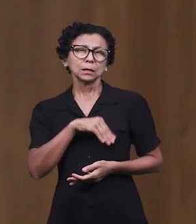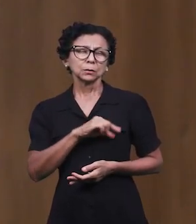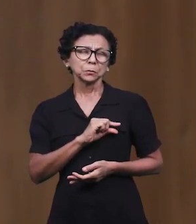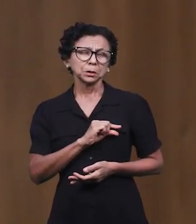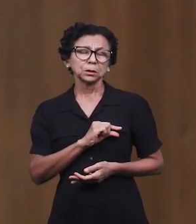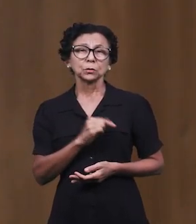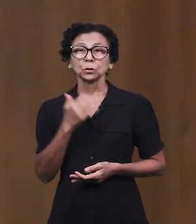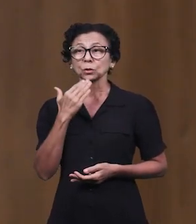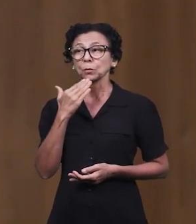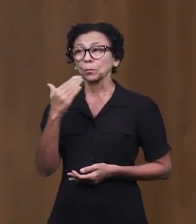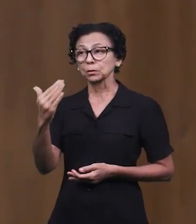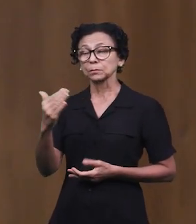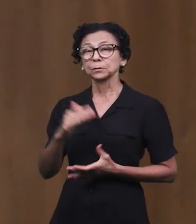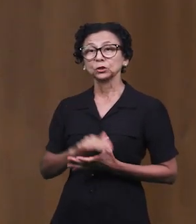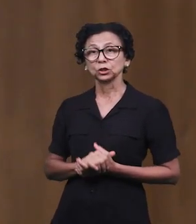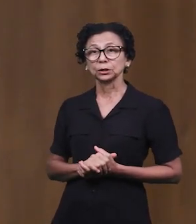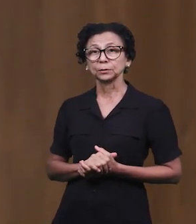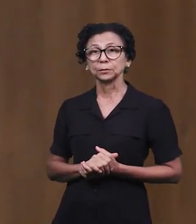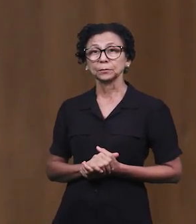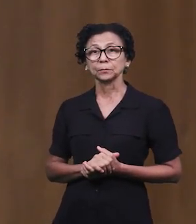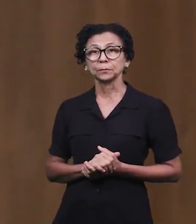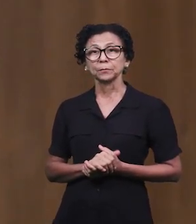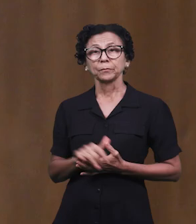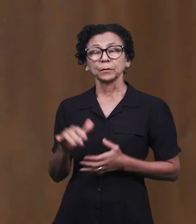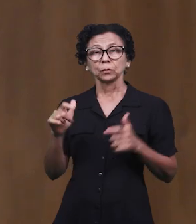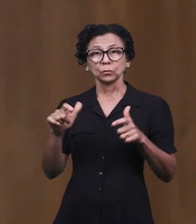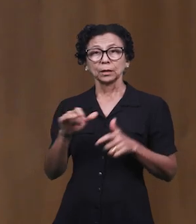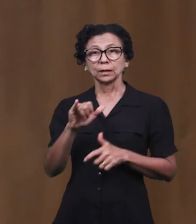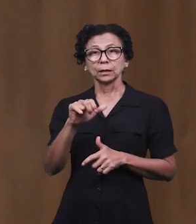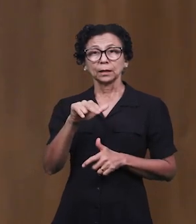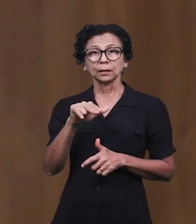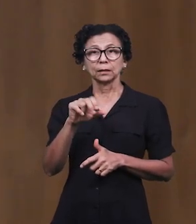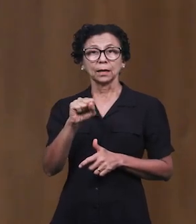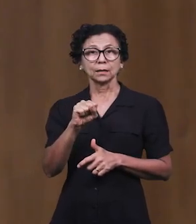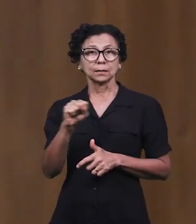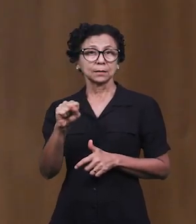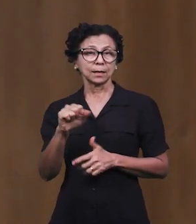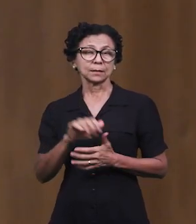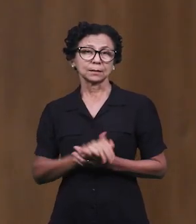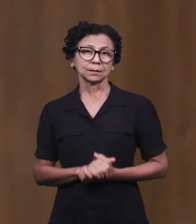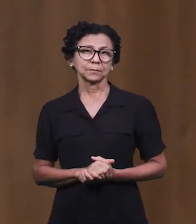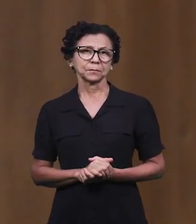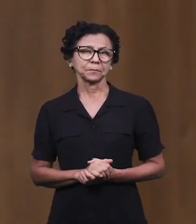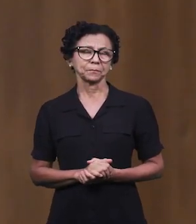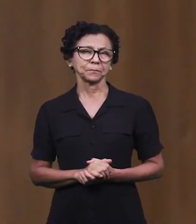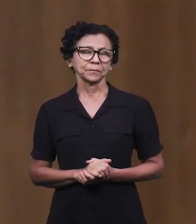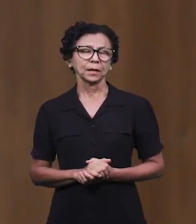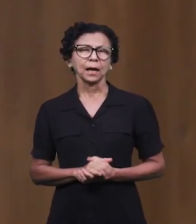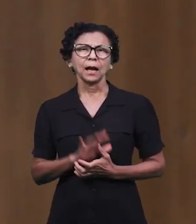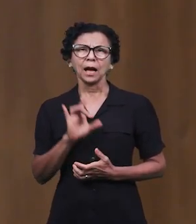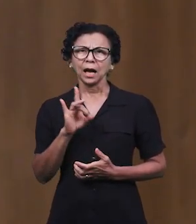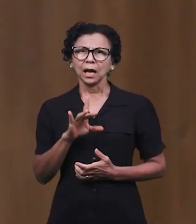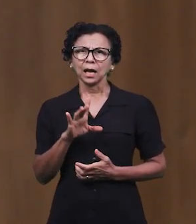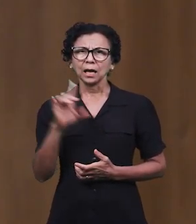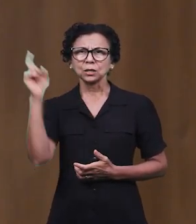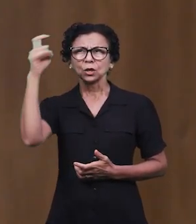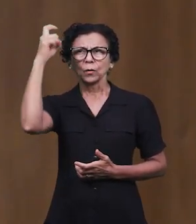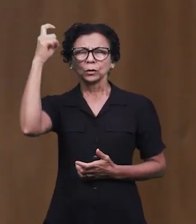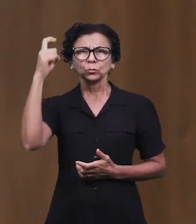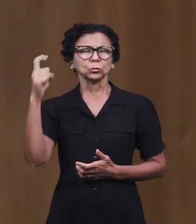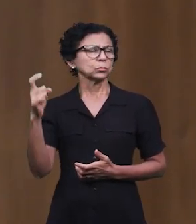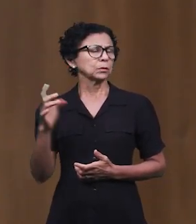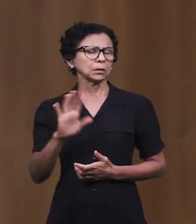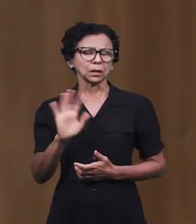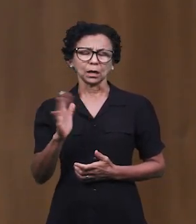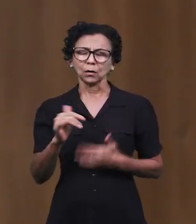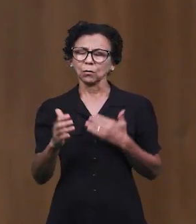solicitado no INSS. Interessante desse benefício porque não é só para o adulto. Muito pelo contrário, ele pega qualquer classe,